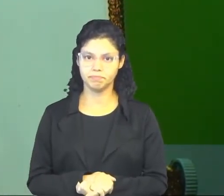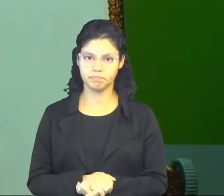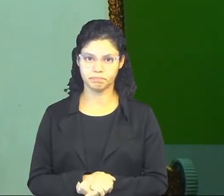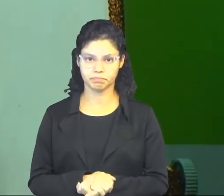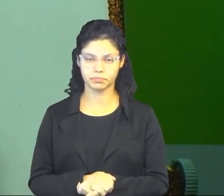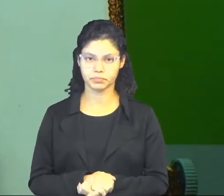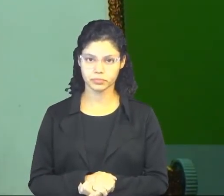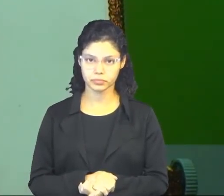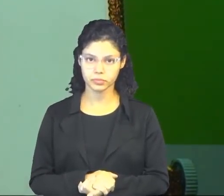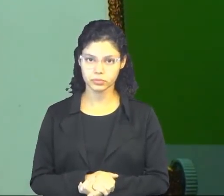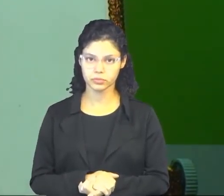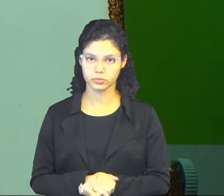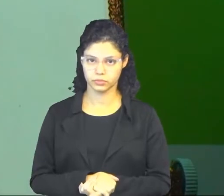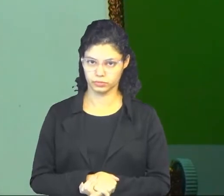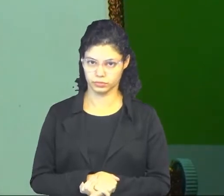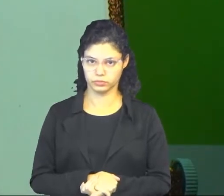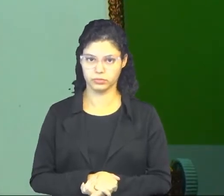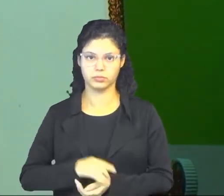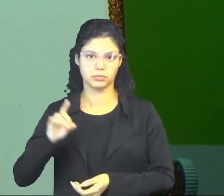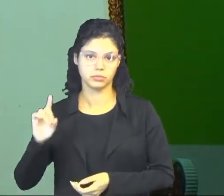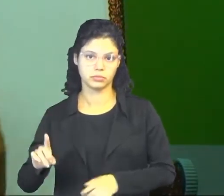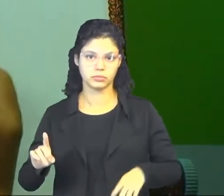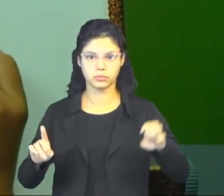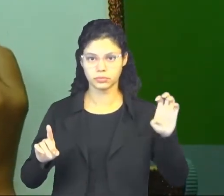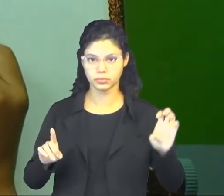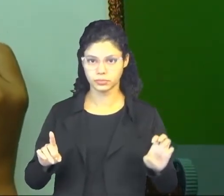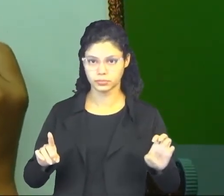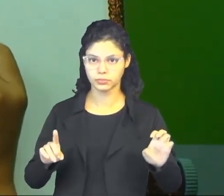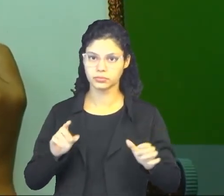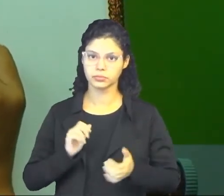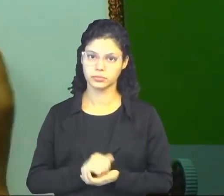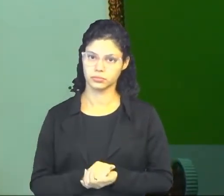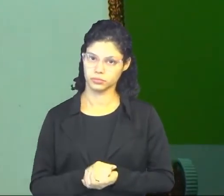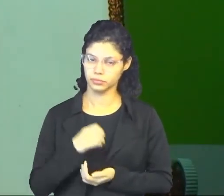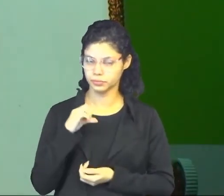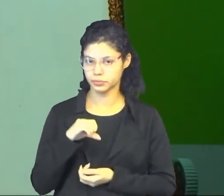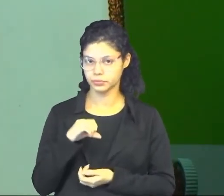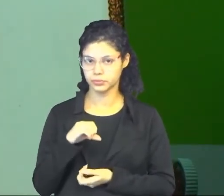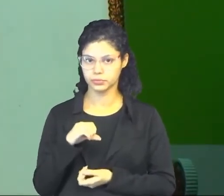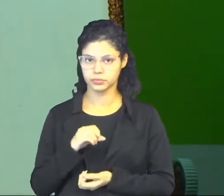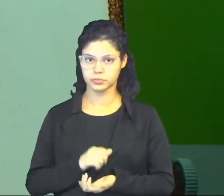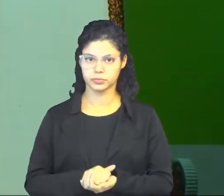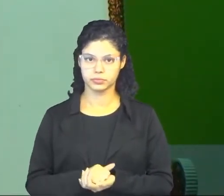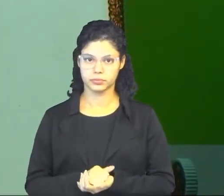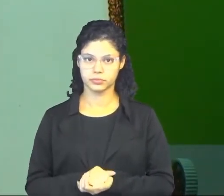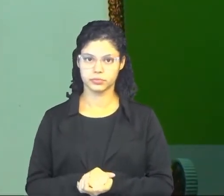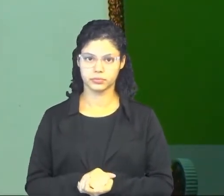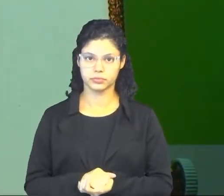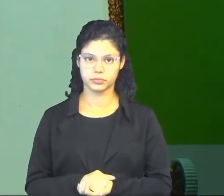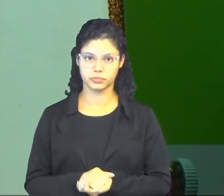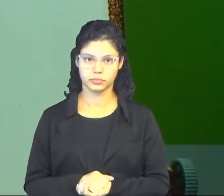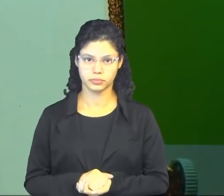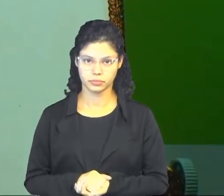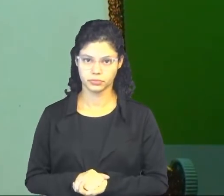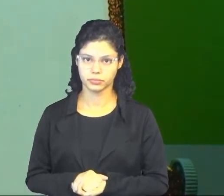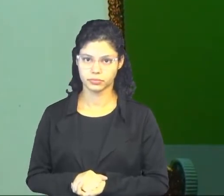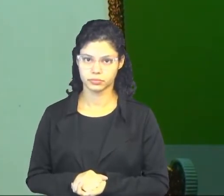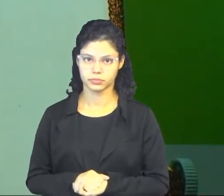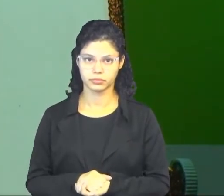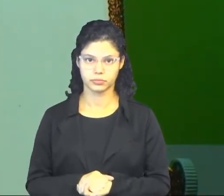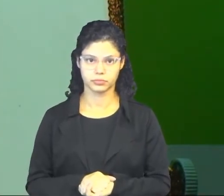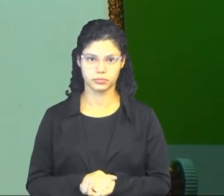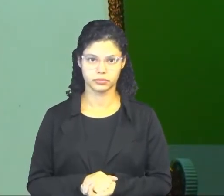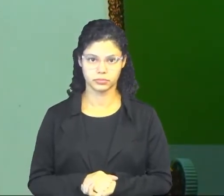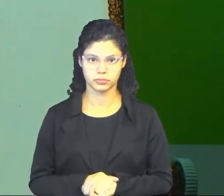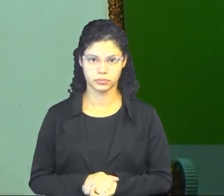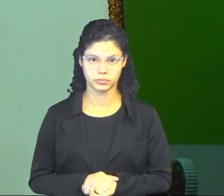minha direita para a esquerda. Então aqui 9, nunca comece desse lado, ó, 5, também vai dar errado. Eu vou